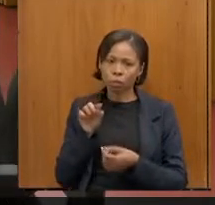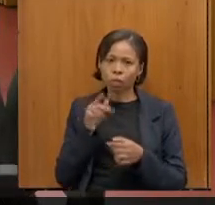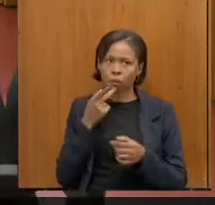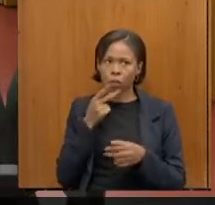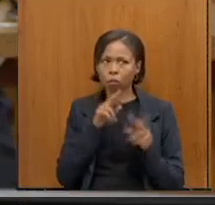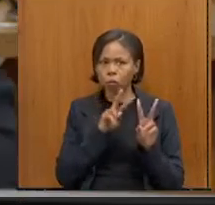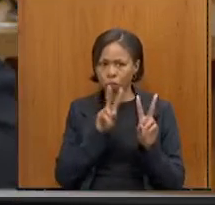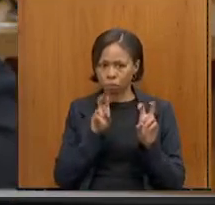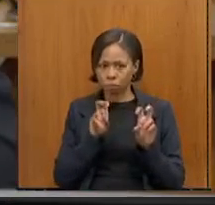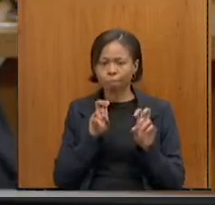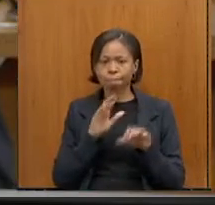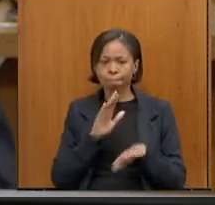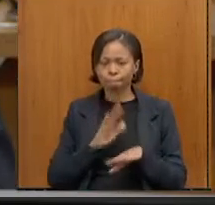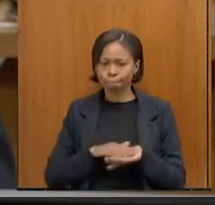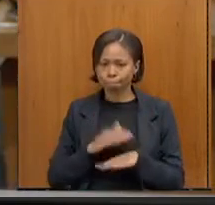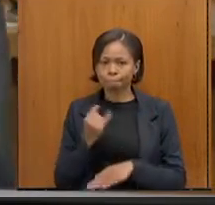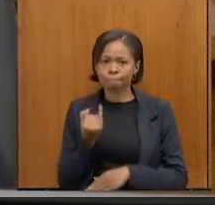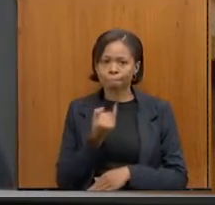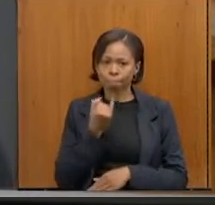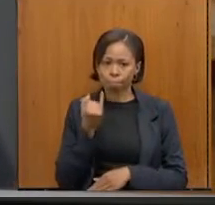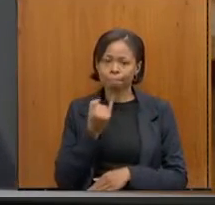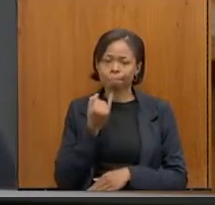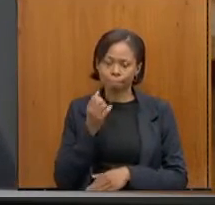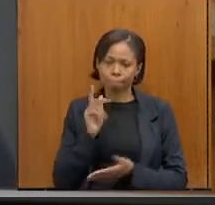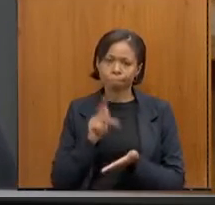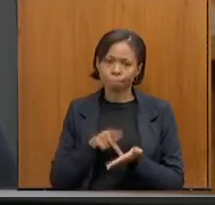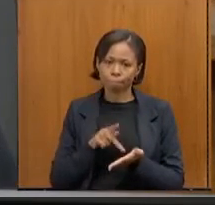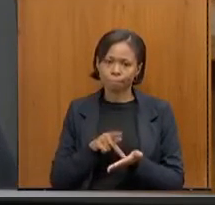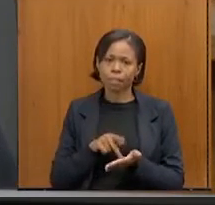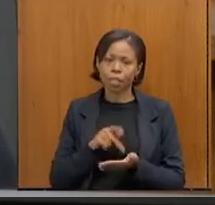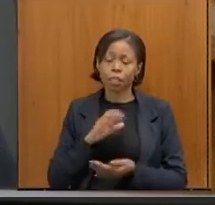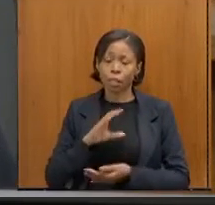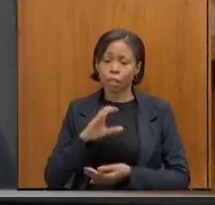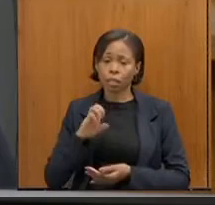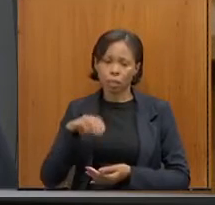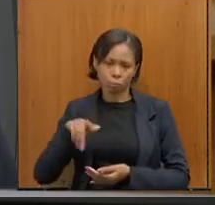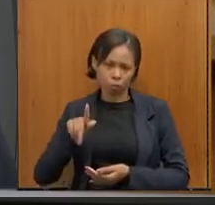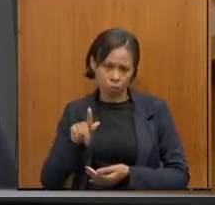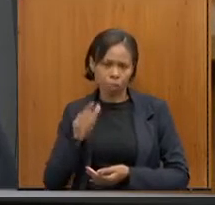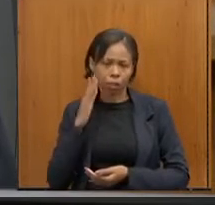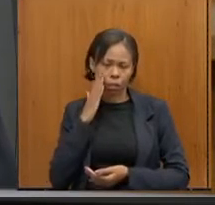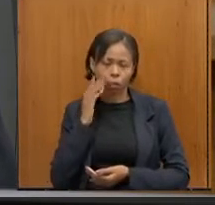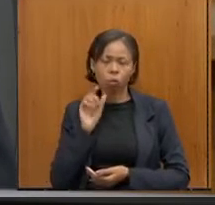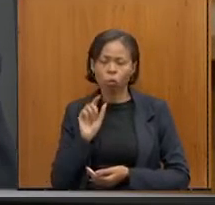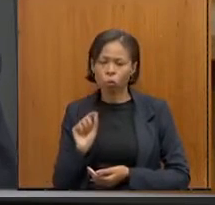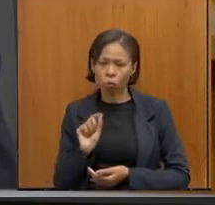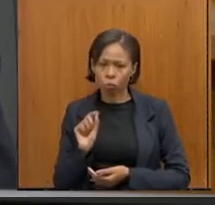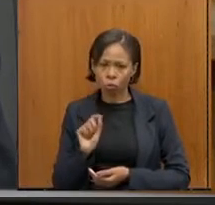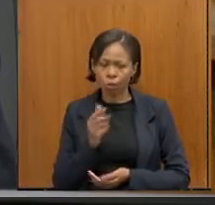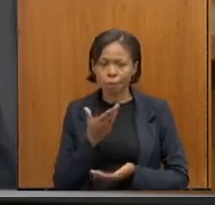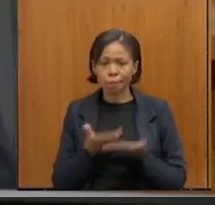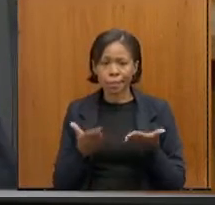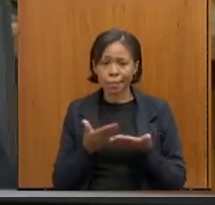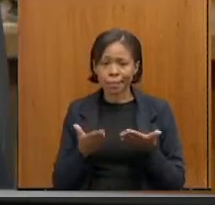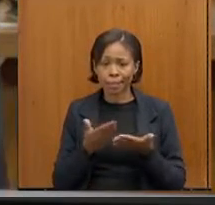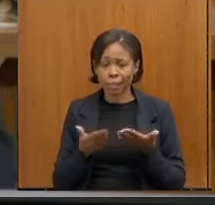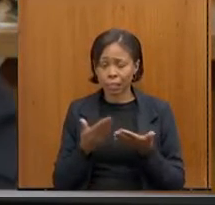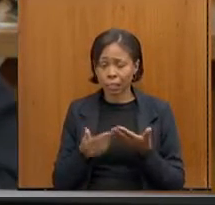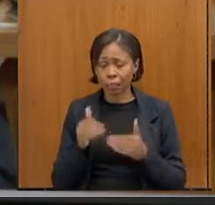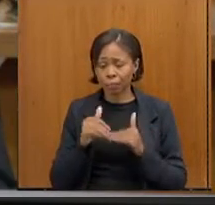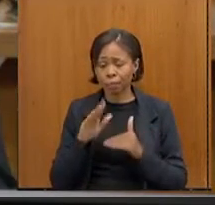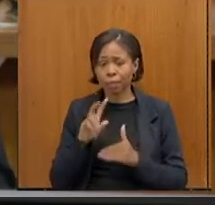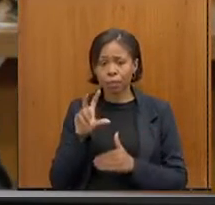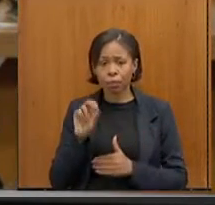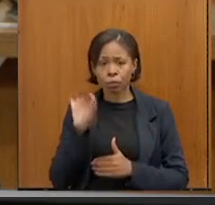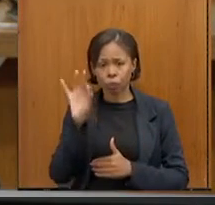tema que é um tema muito importante que é fundamental para a companhia que é o risco de perder mais de cinquenta por cento da sua